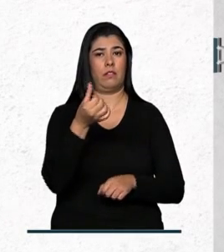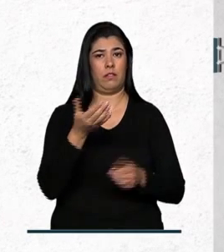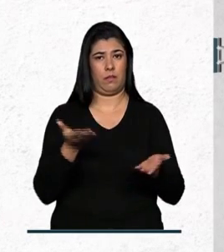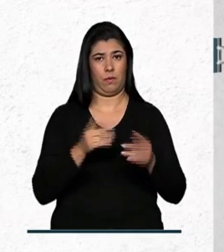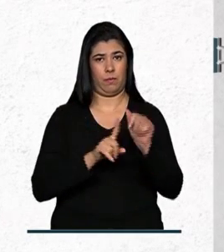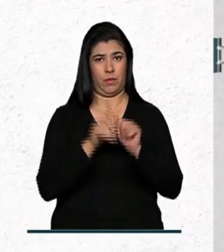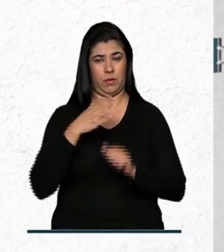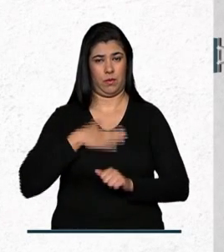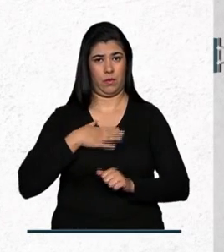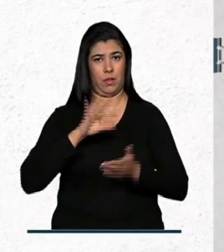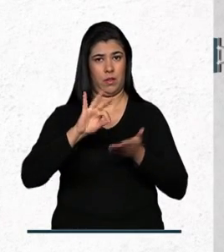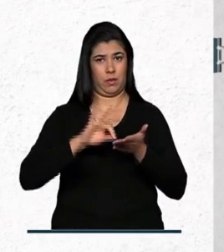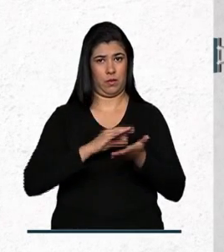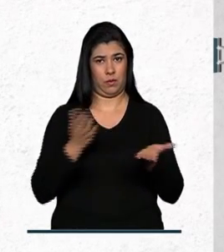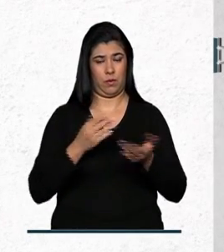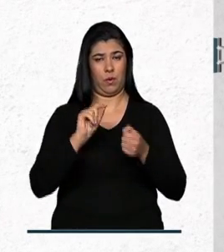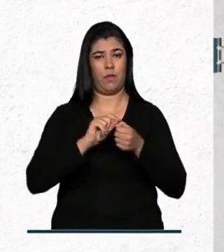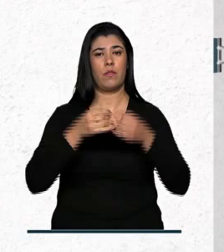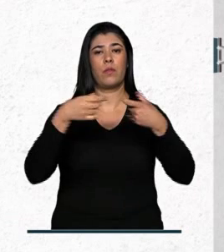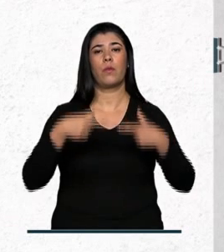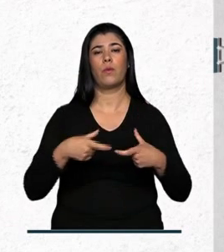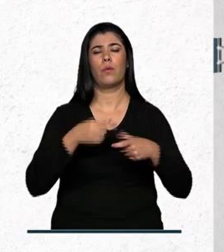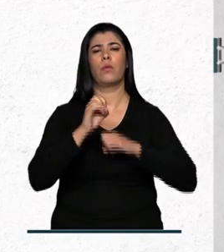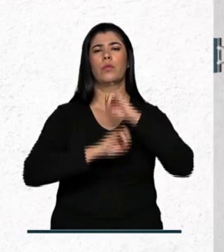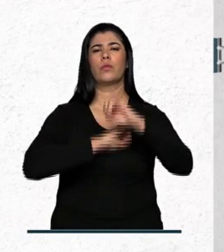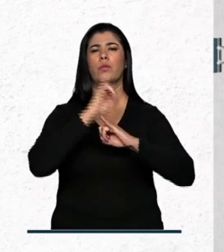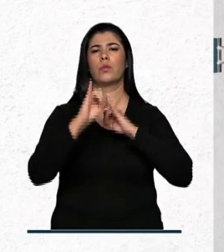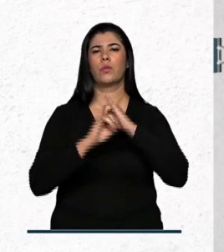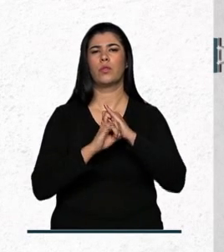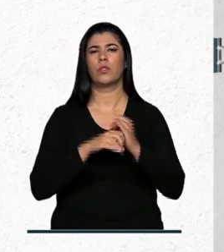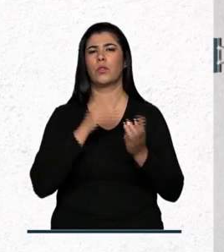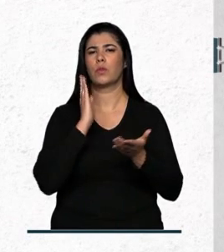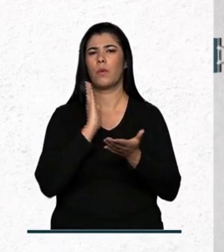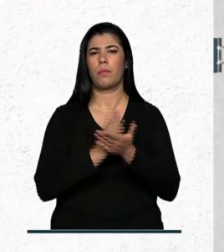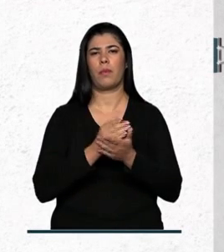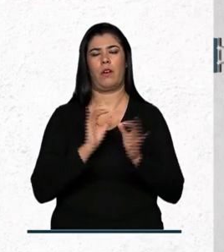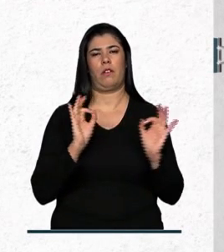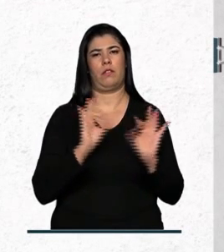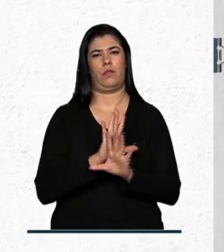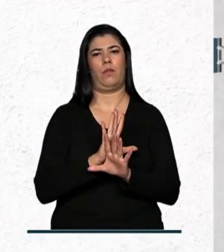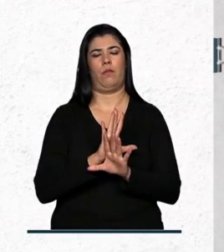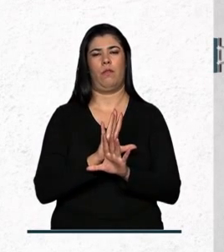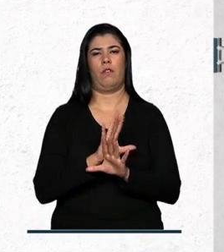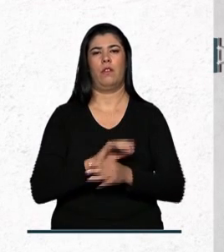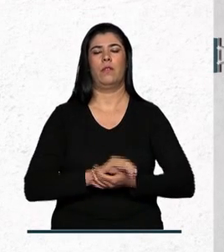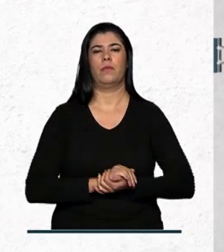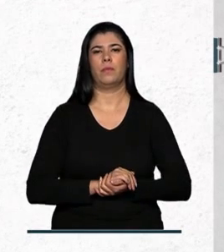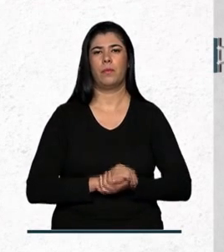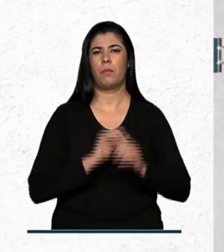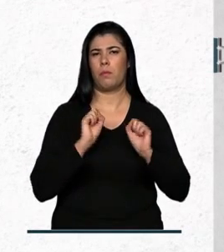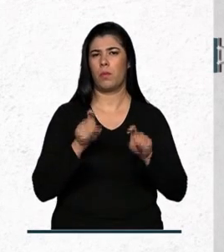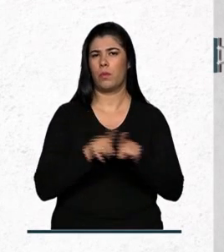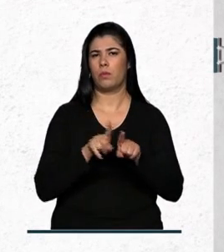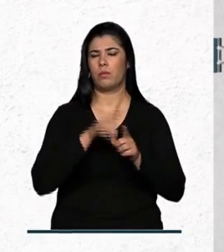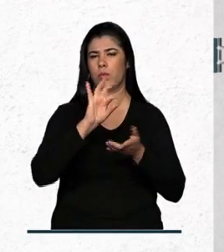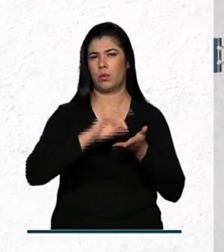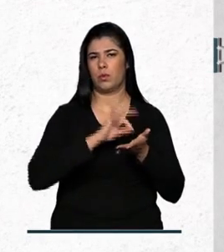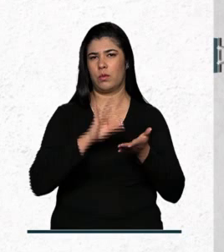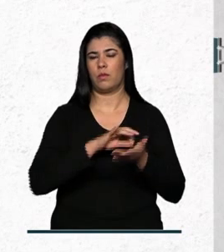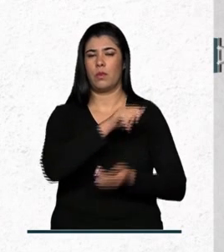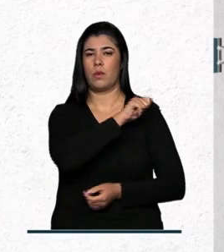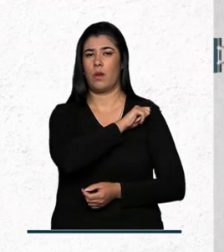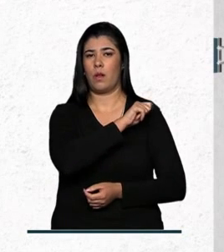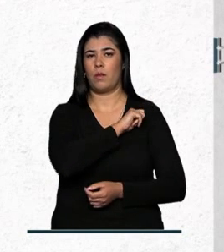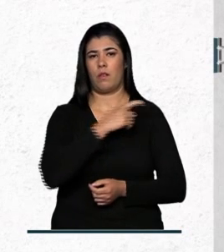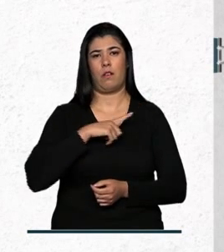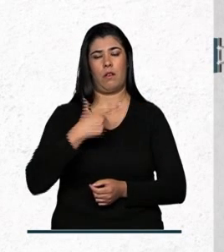FIES, as inscrições serão efetuadas em uma única etapa, exclusivamente pela internet. Podem se inscrever os estudantes